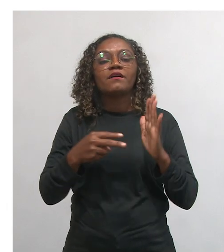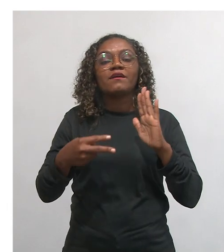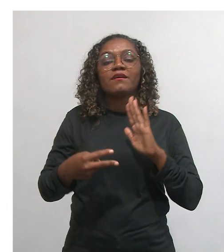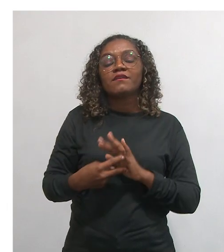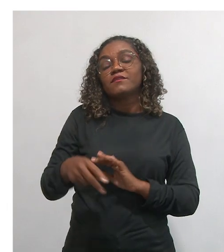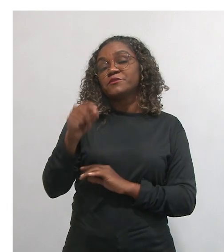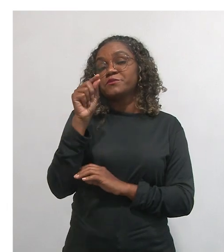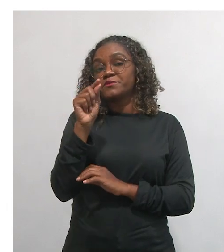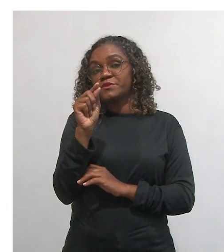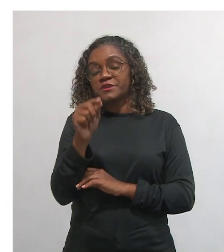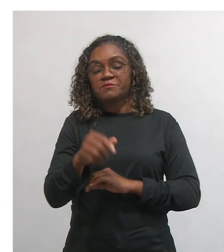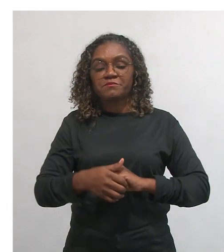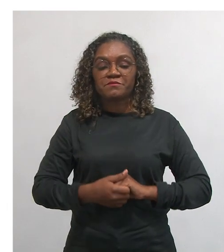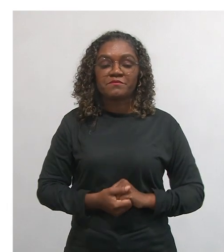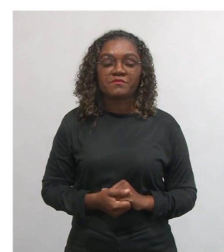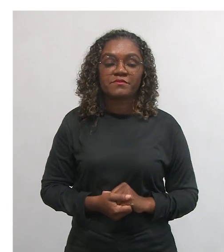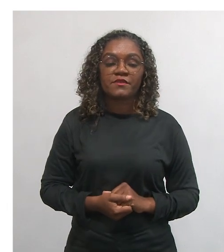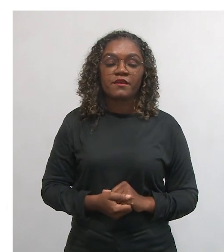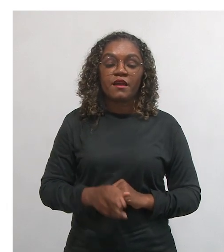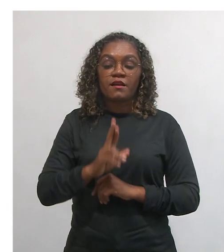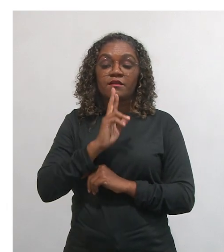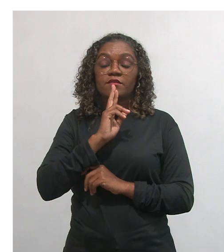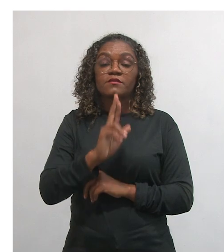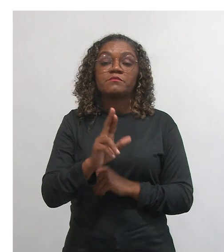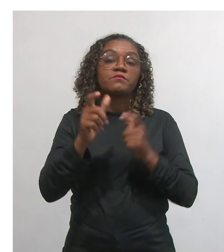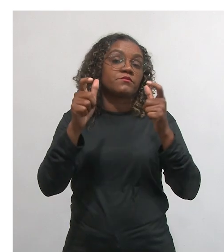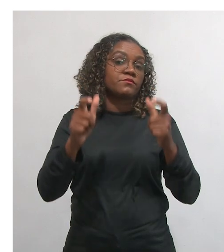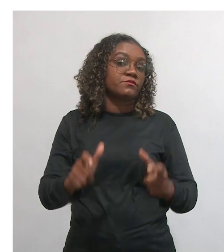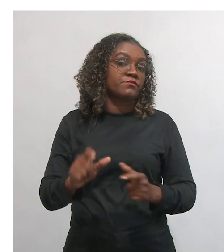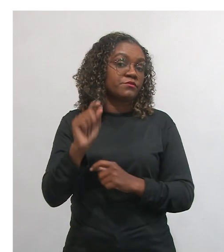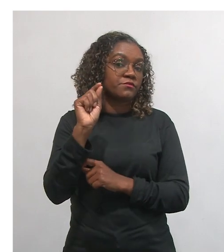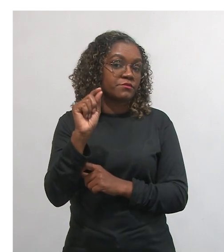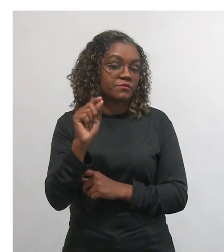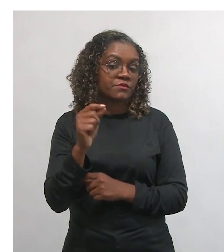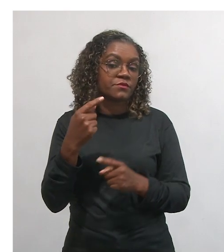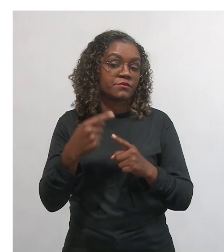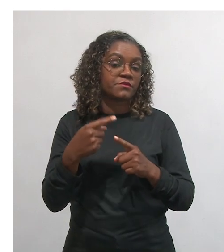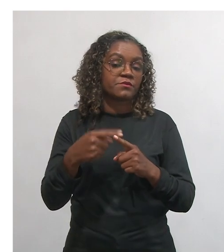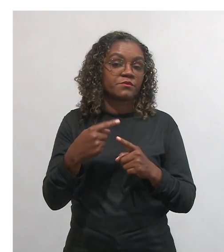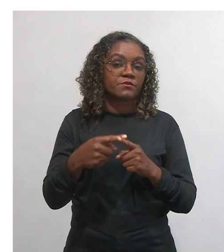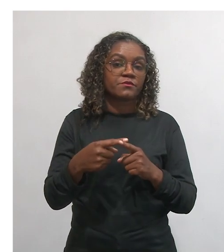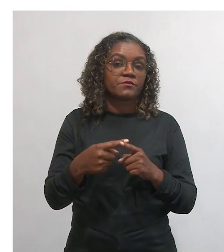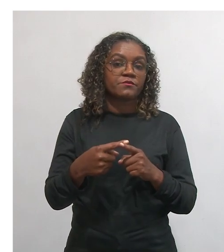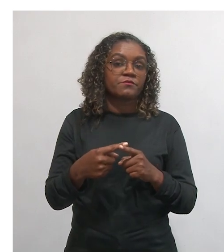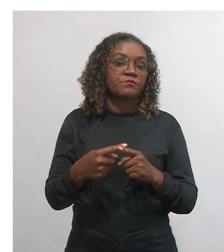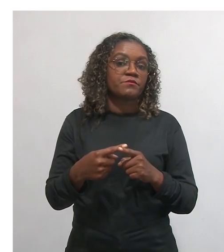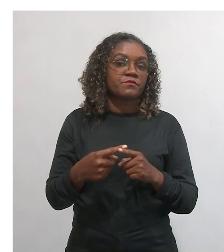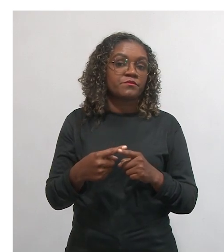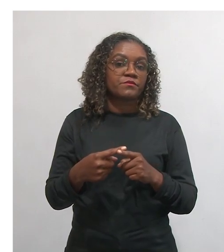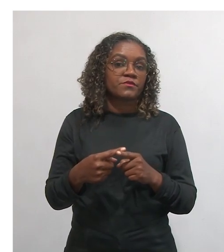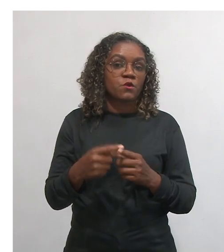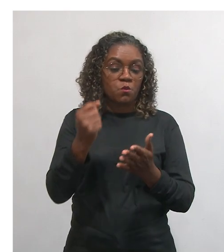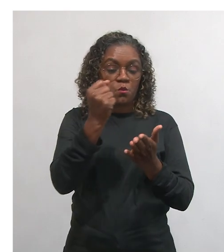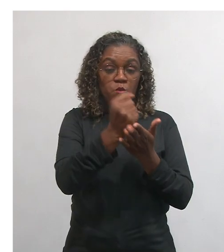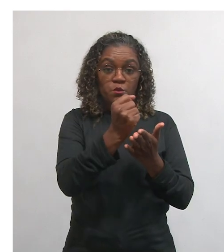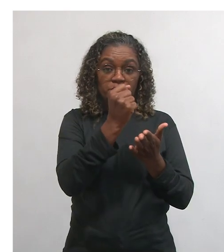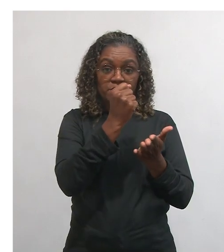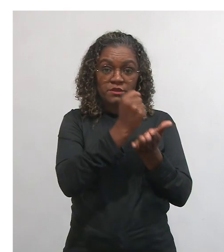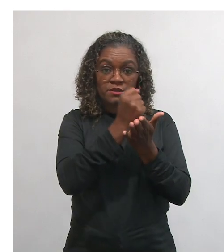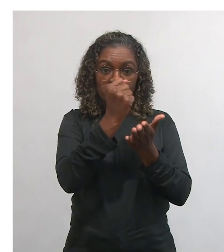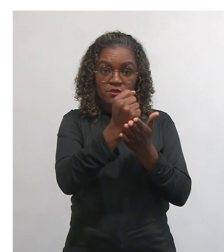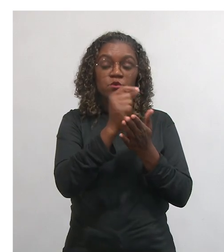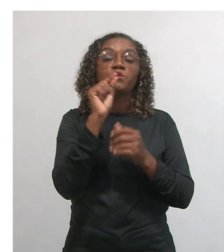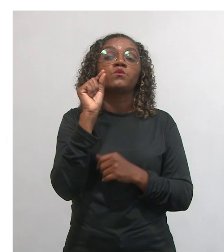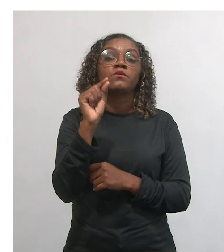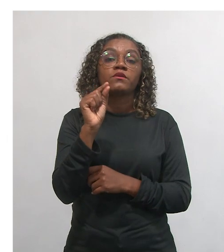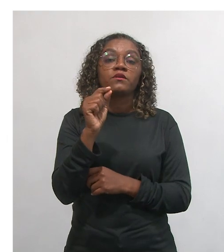trata de uma resposta, porque o arcabouço do contratualismo ele